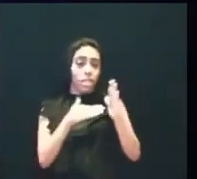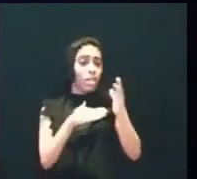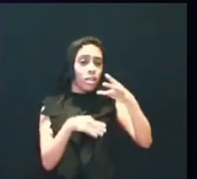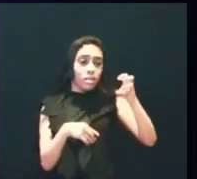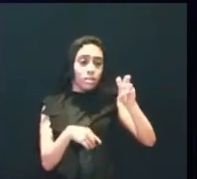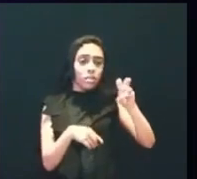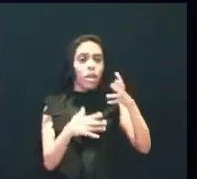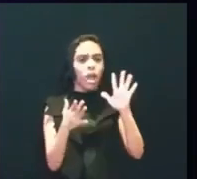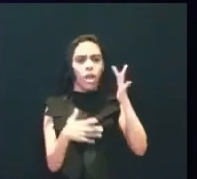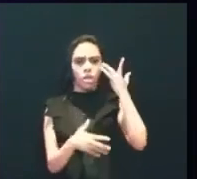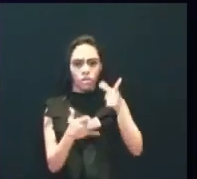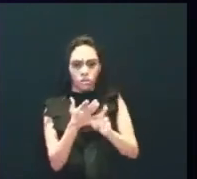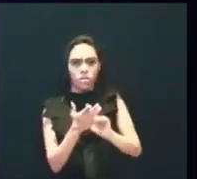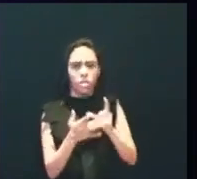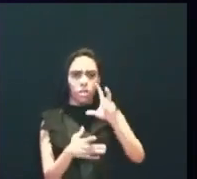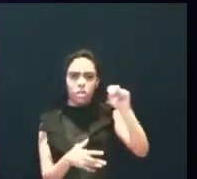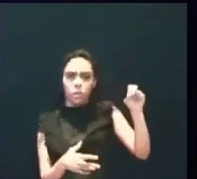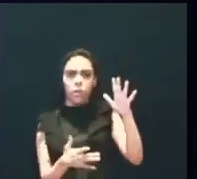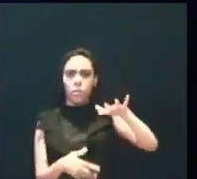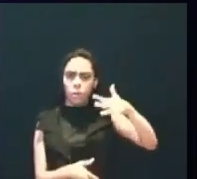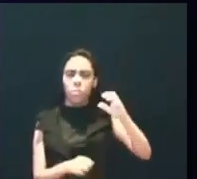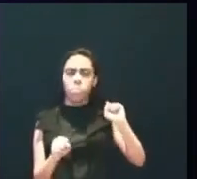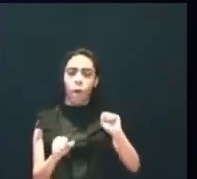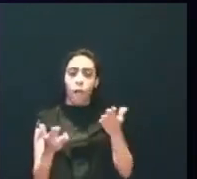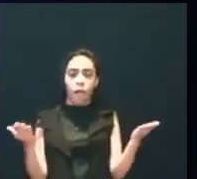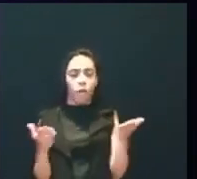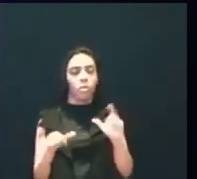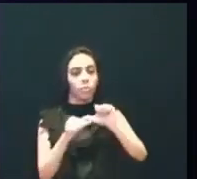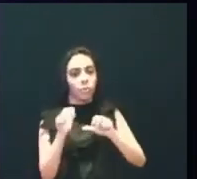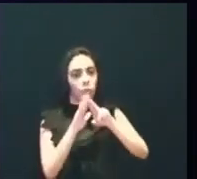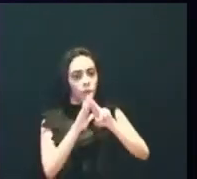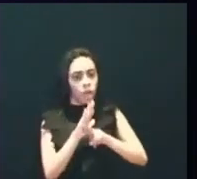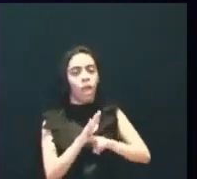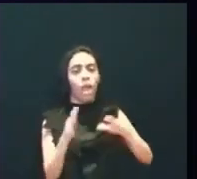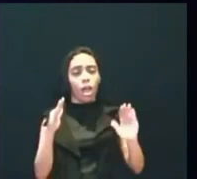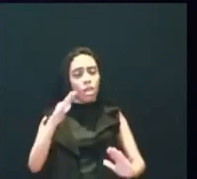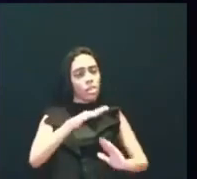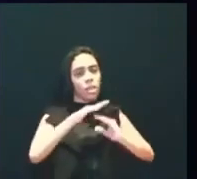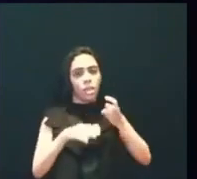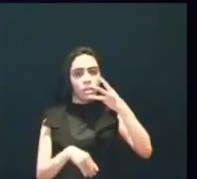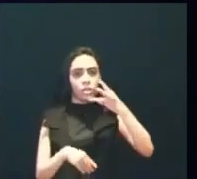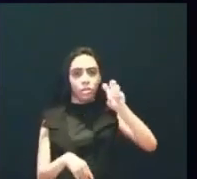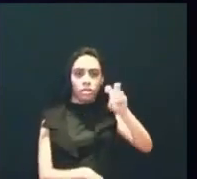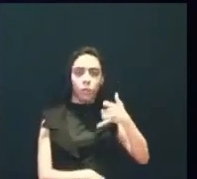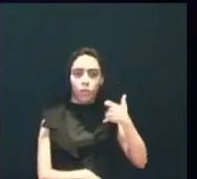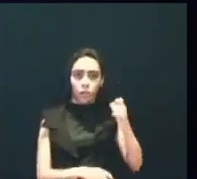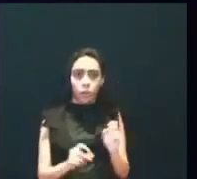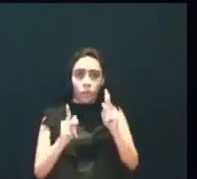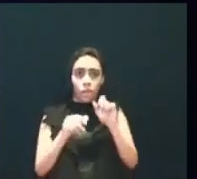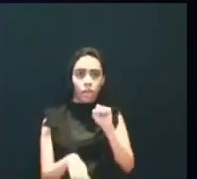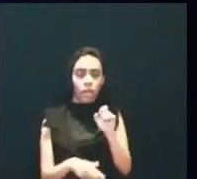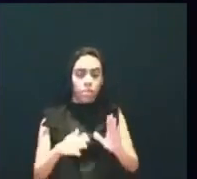até 55 anos, você poderia ser doador de medula. Hoje a limitação é até os 35 anos. Mas